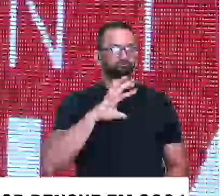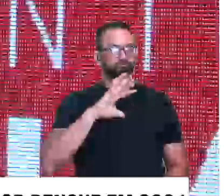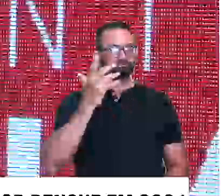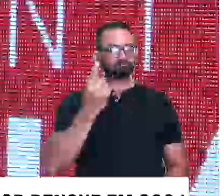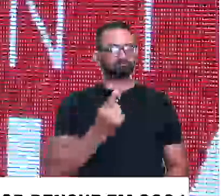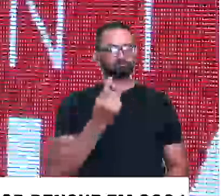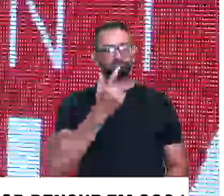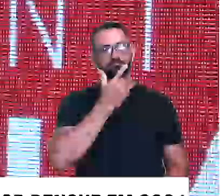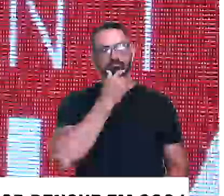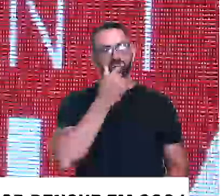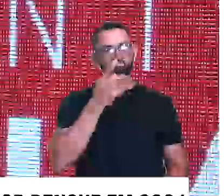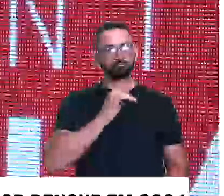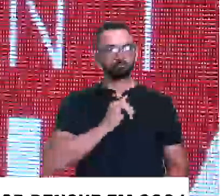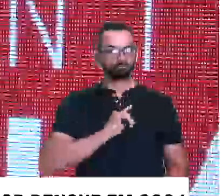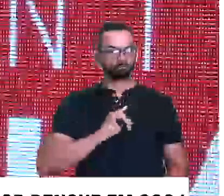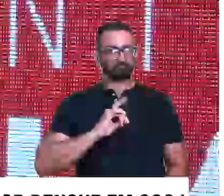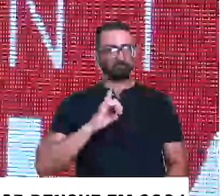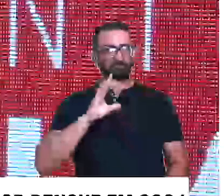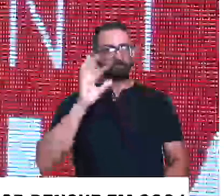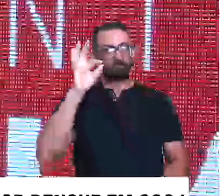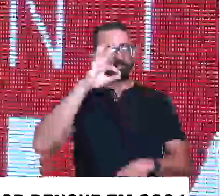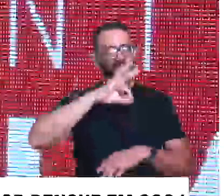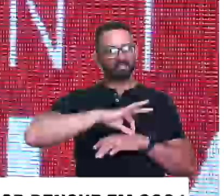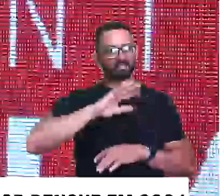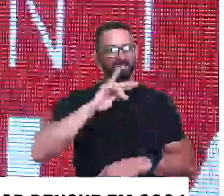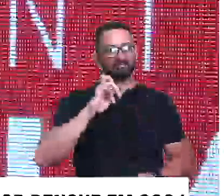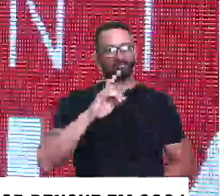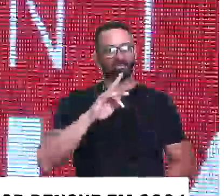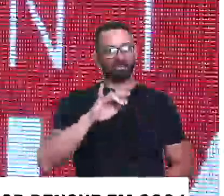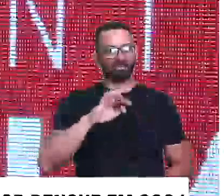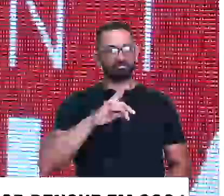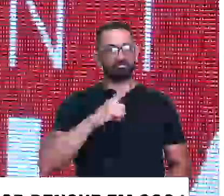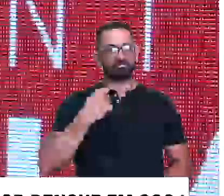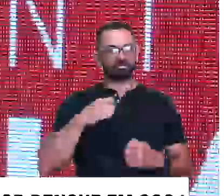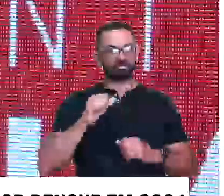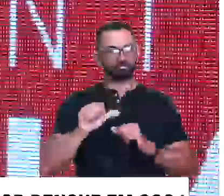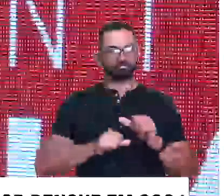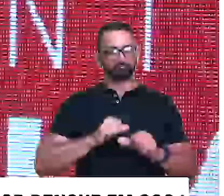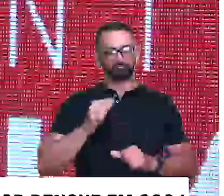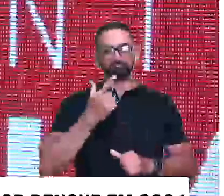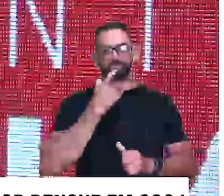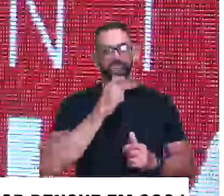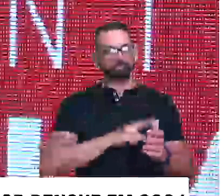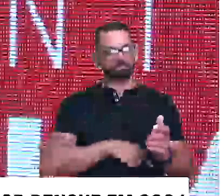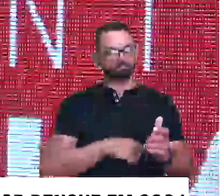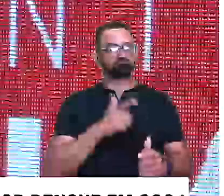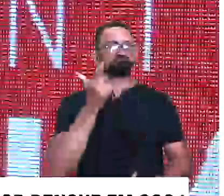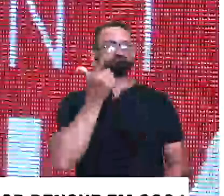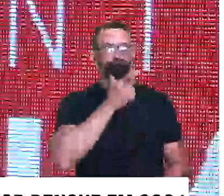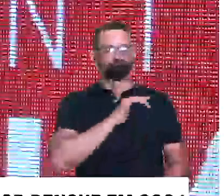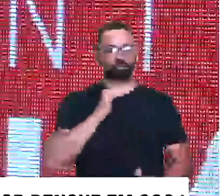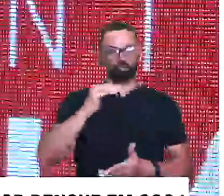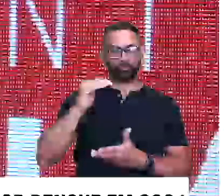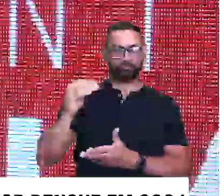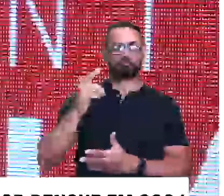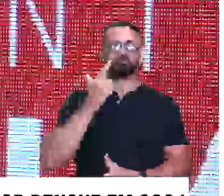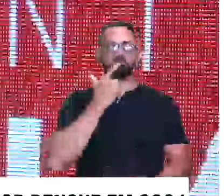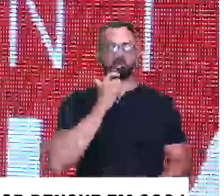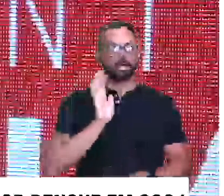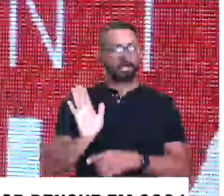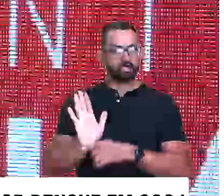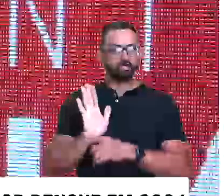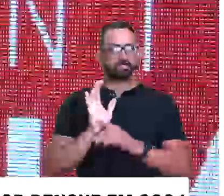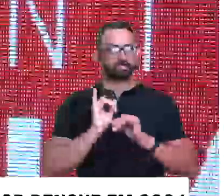a gente trouxe o caso de um senhor aqui de Imperatriz que teve dengue hemorrágica precisou de transfusão de sangue conseguiu as